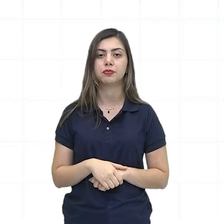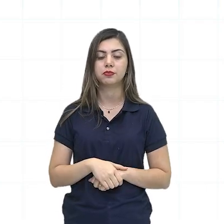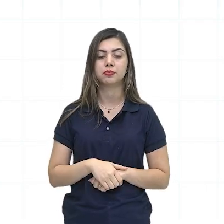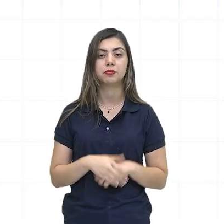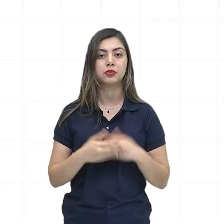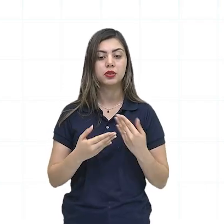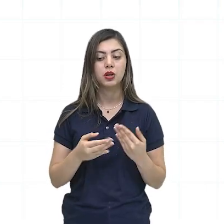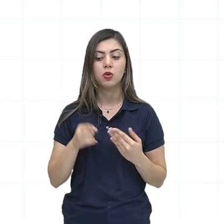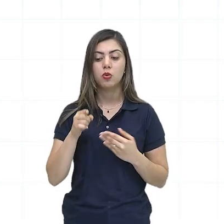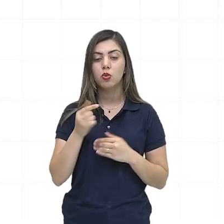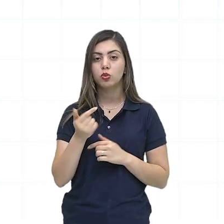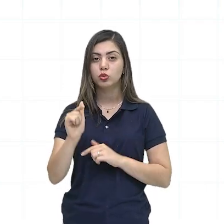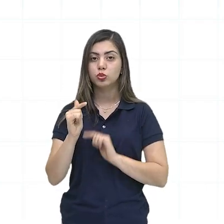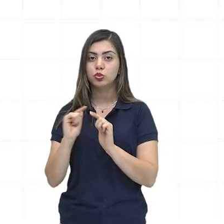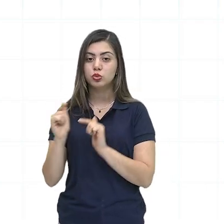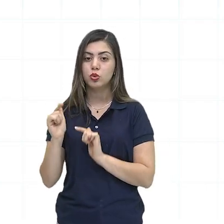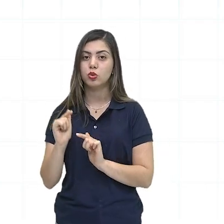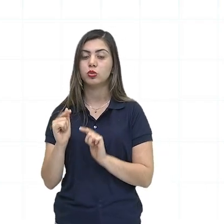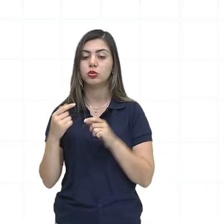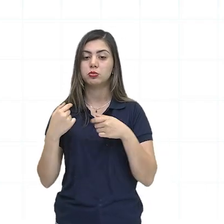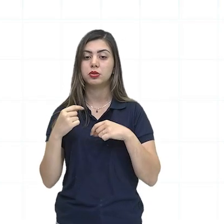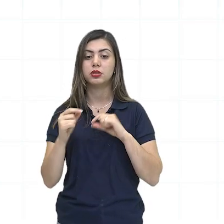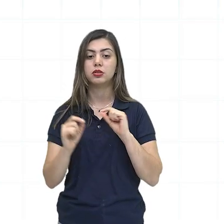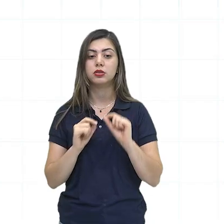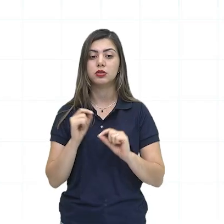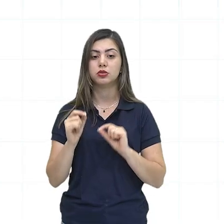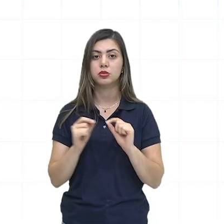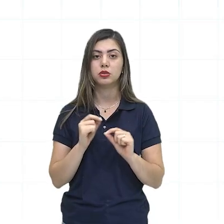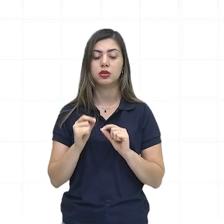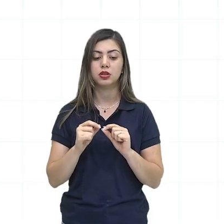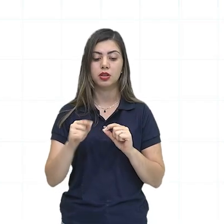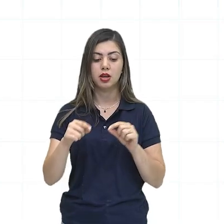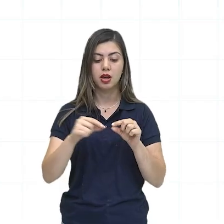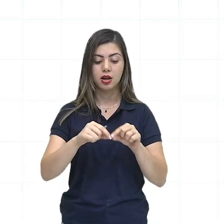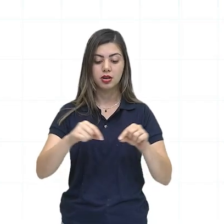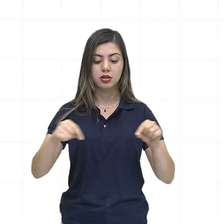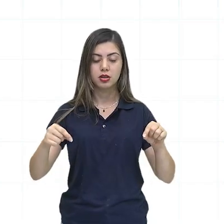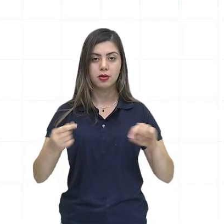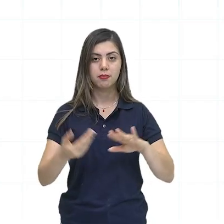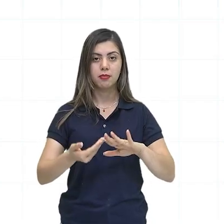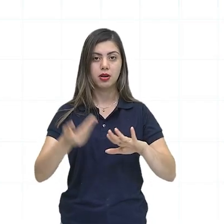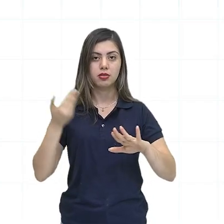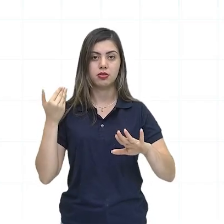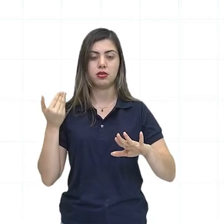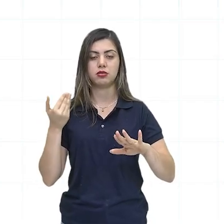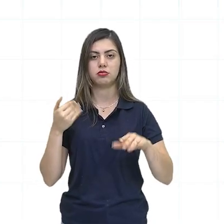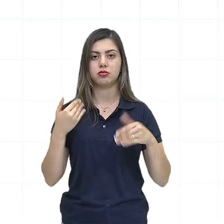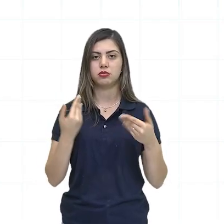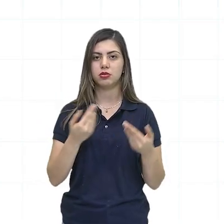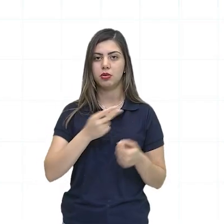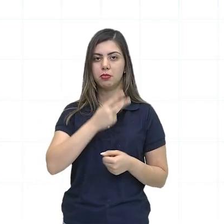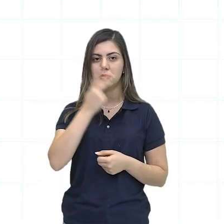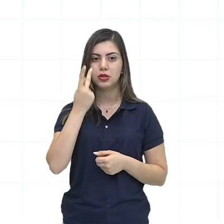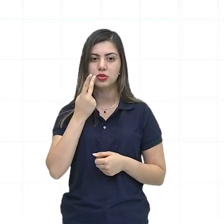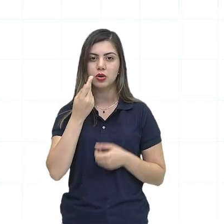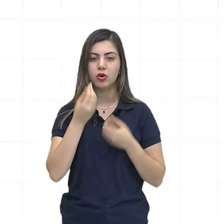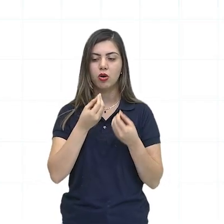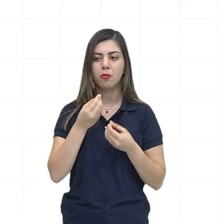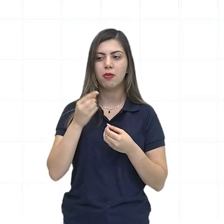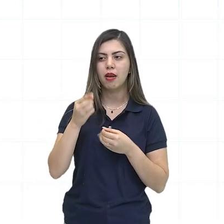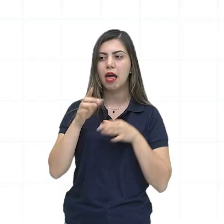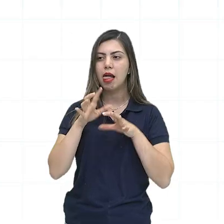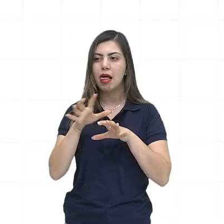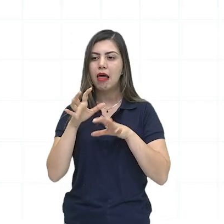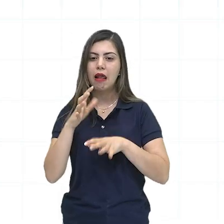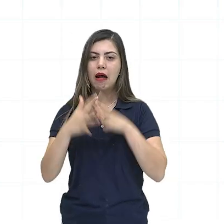todos os demais jogadores devem posicionar-se antes da linha de lançamento, ou seja, ninguém pode ficar ali atrapalhando